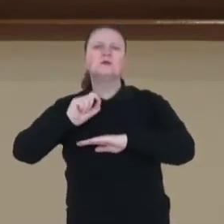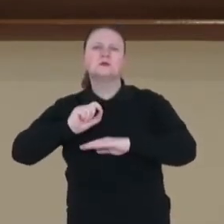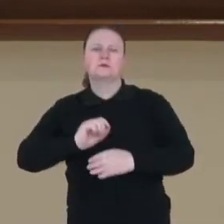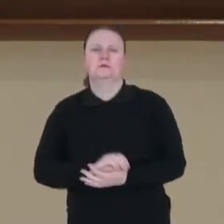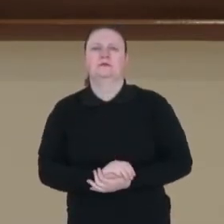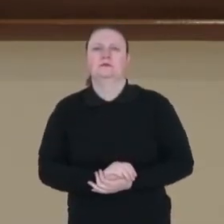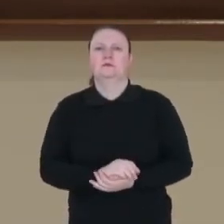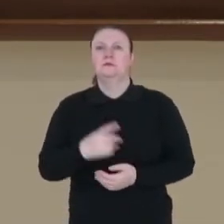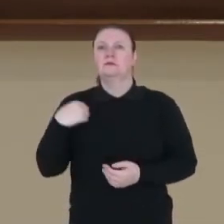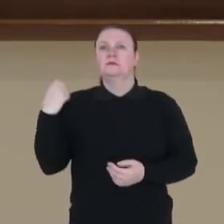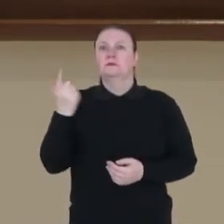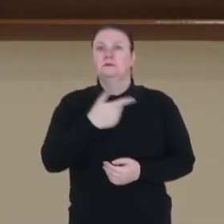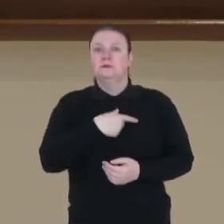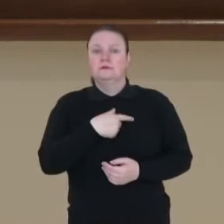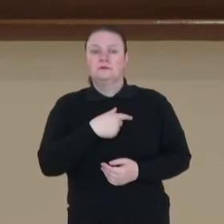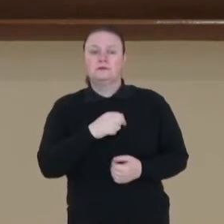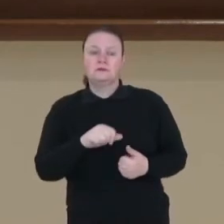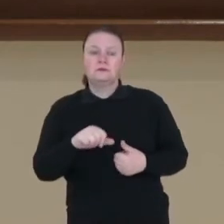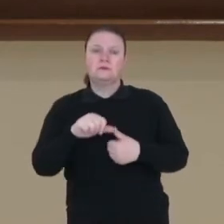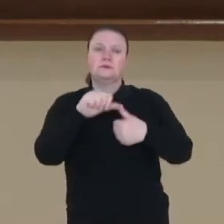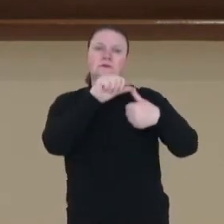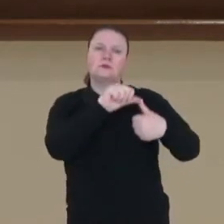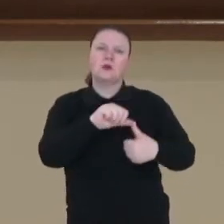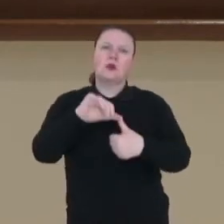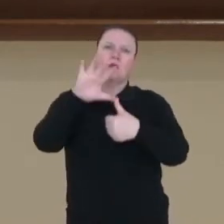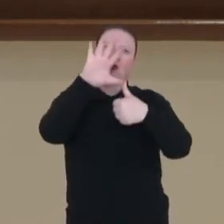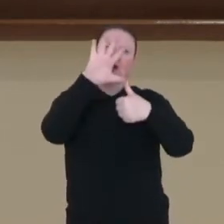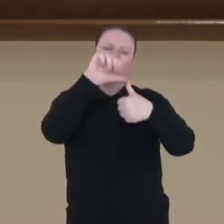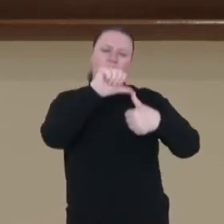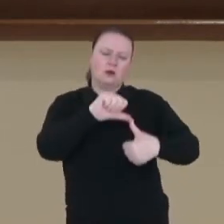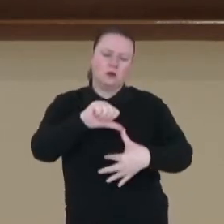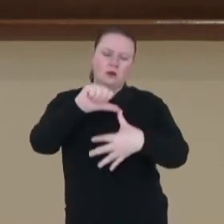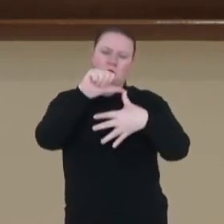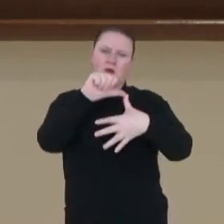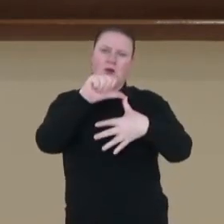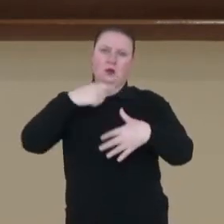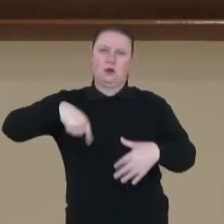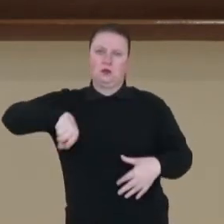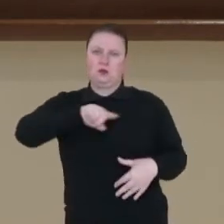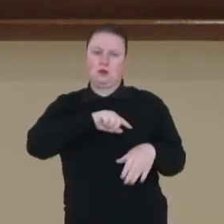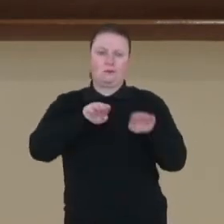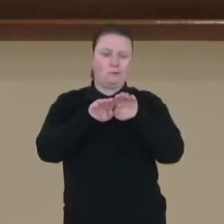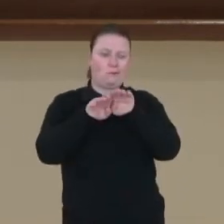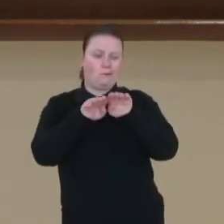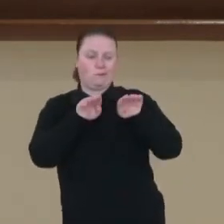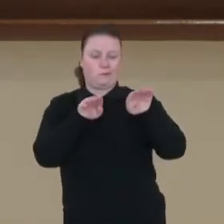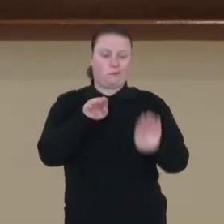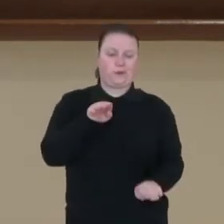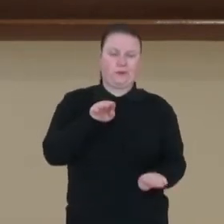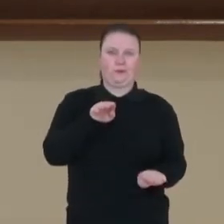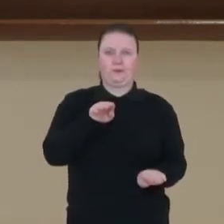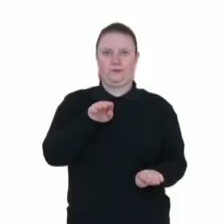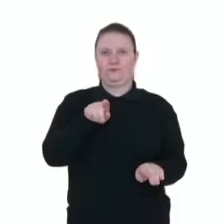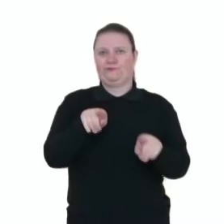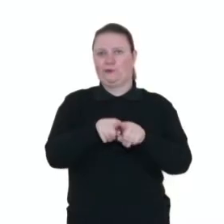nós, americanos, também éramos uma raça inferior, né?